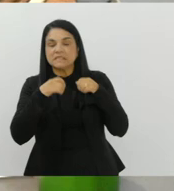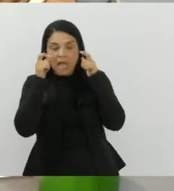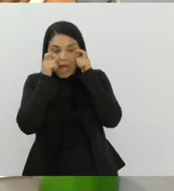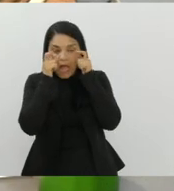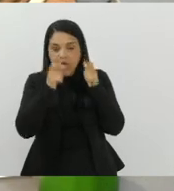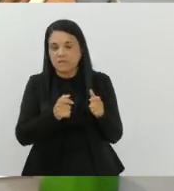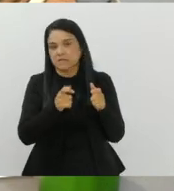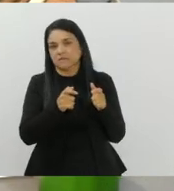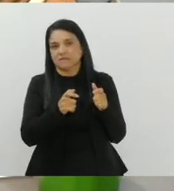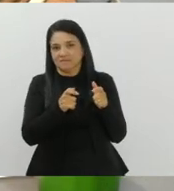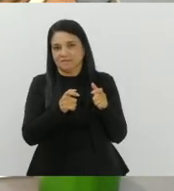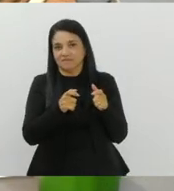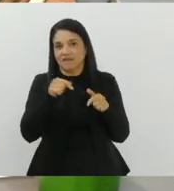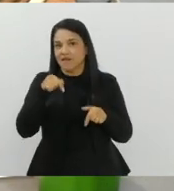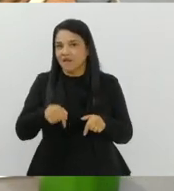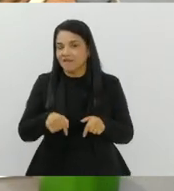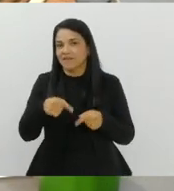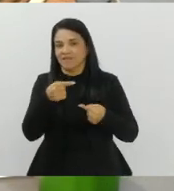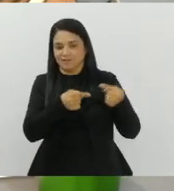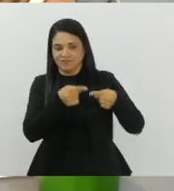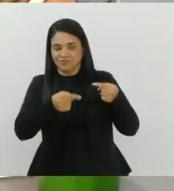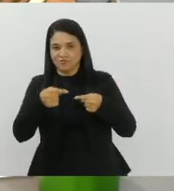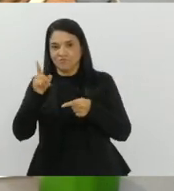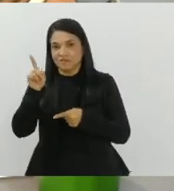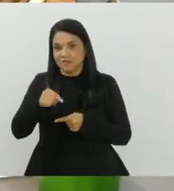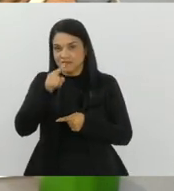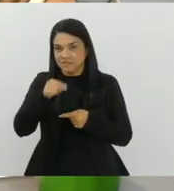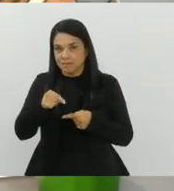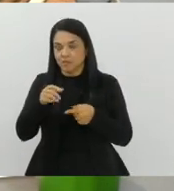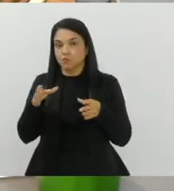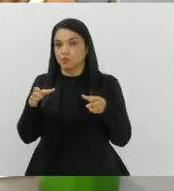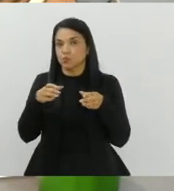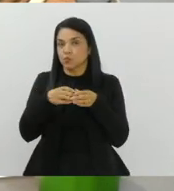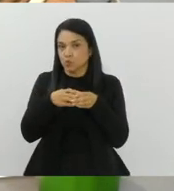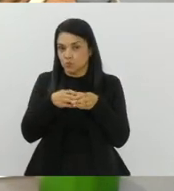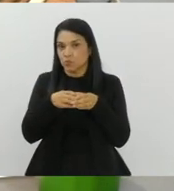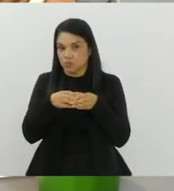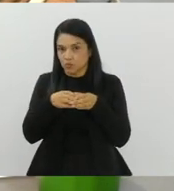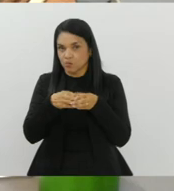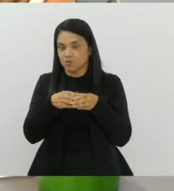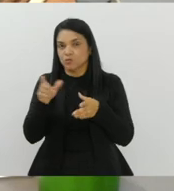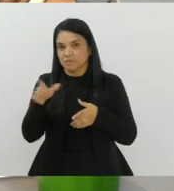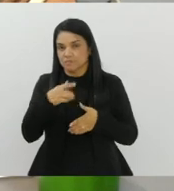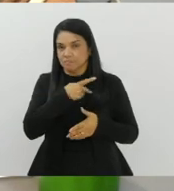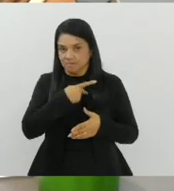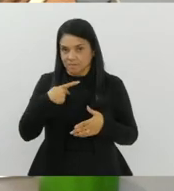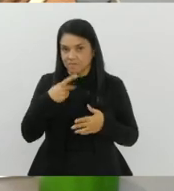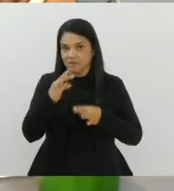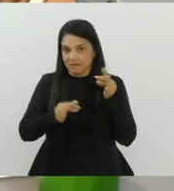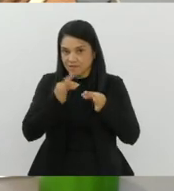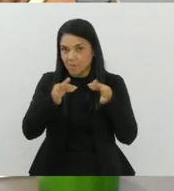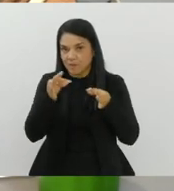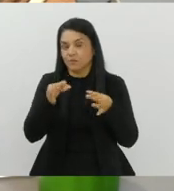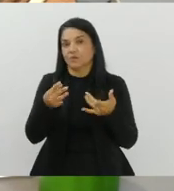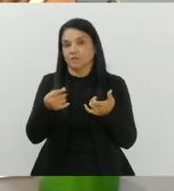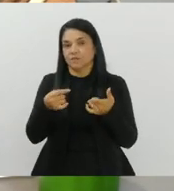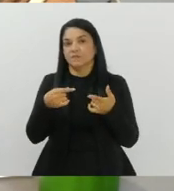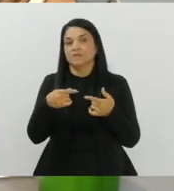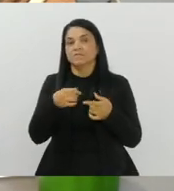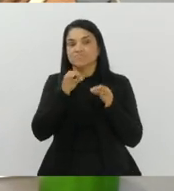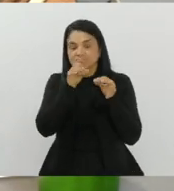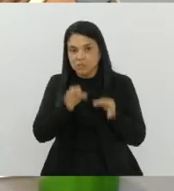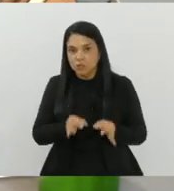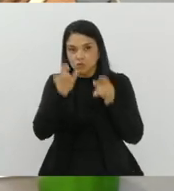situação, principalmente aqui, nessa discussão do cancelamento em massa, negativa de tratamento, que tudo cerca nessa questão das pessoas